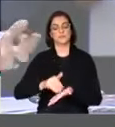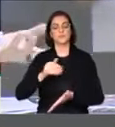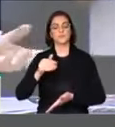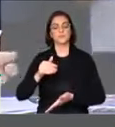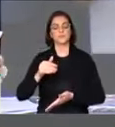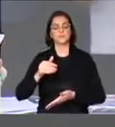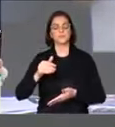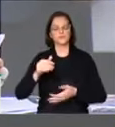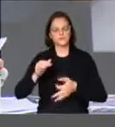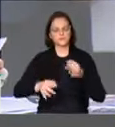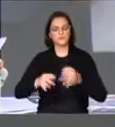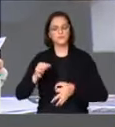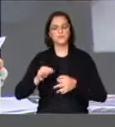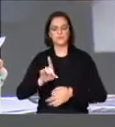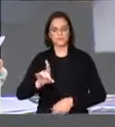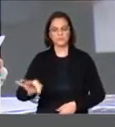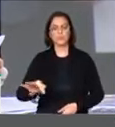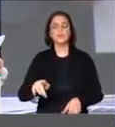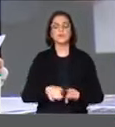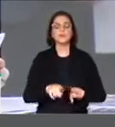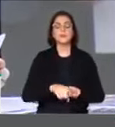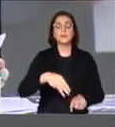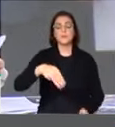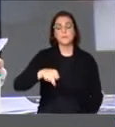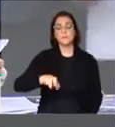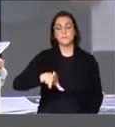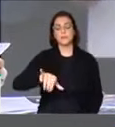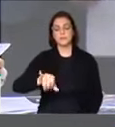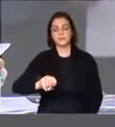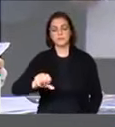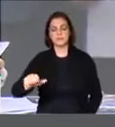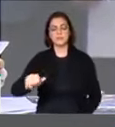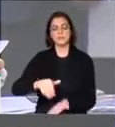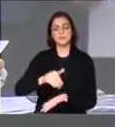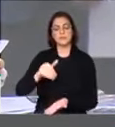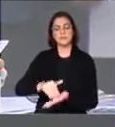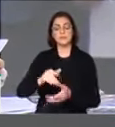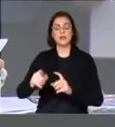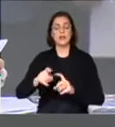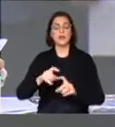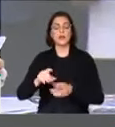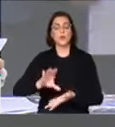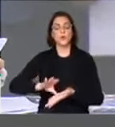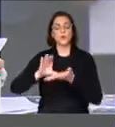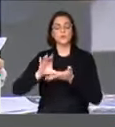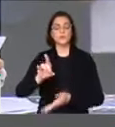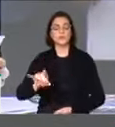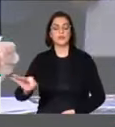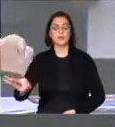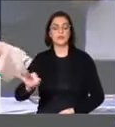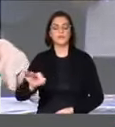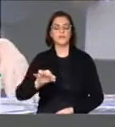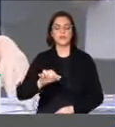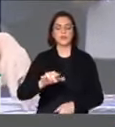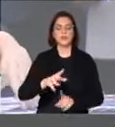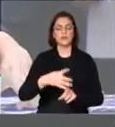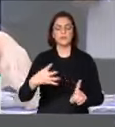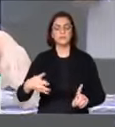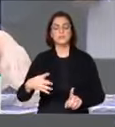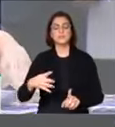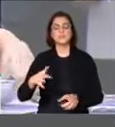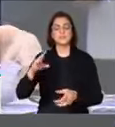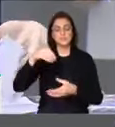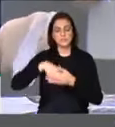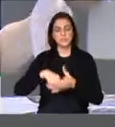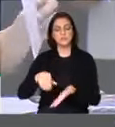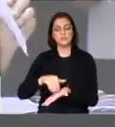DF, como também a Melissa Massayuri, que é secretária executiva do Conselho Distrital LGBT da